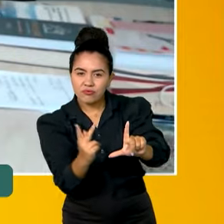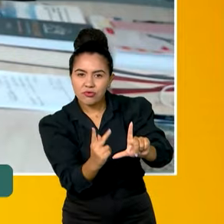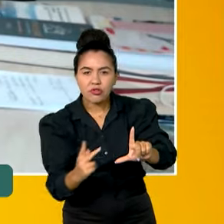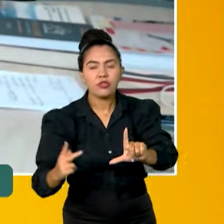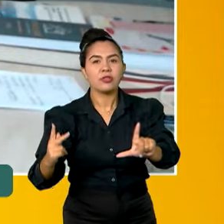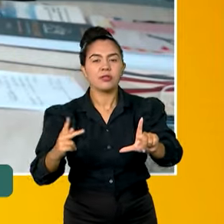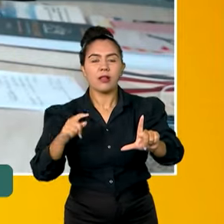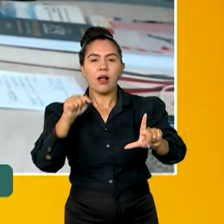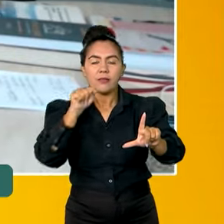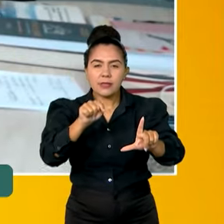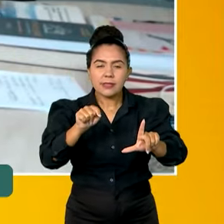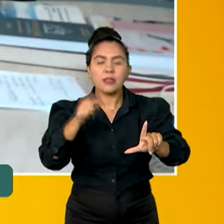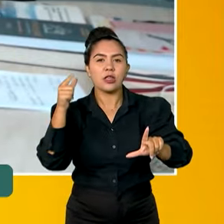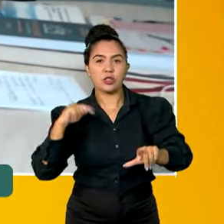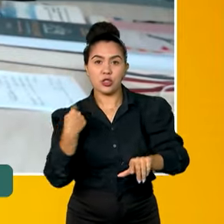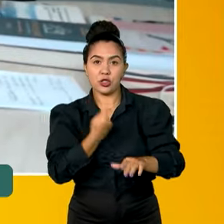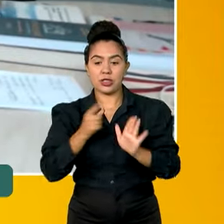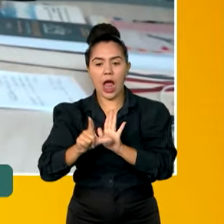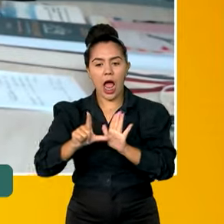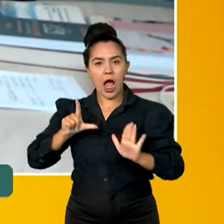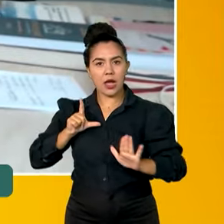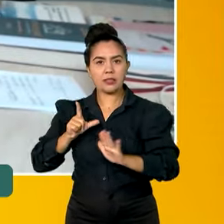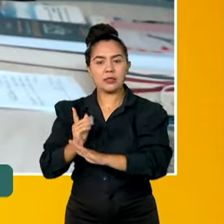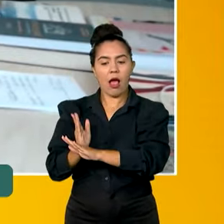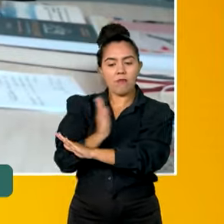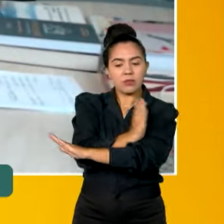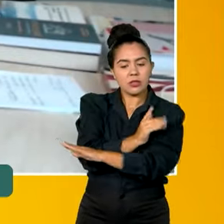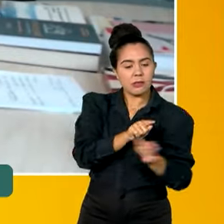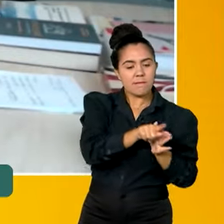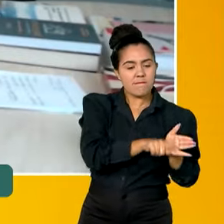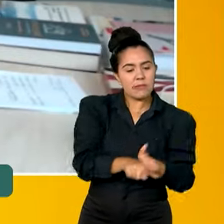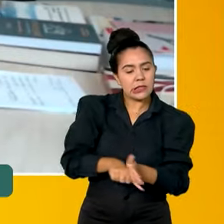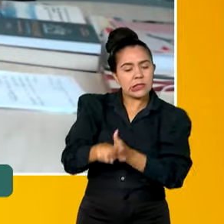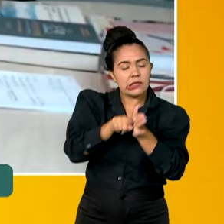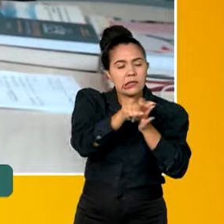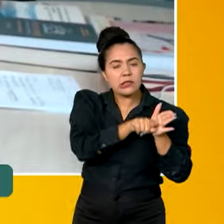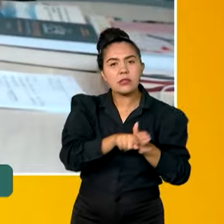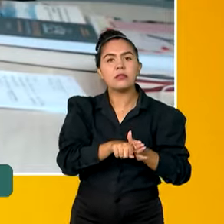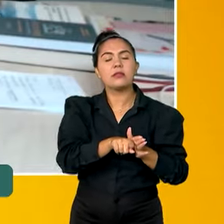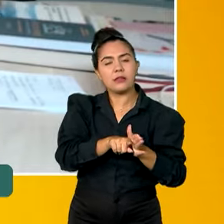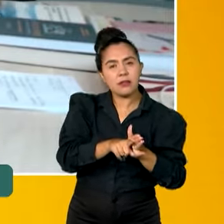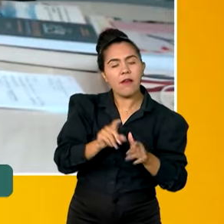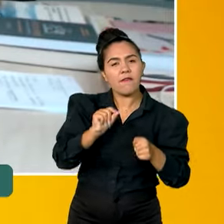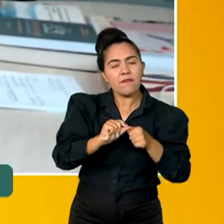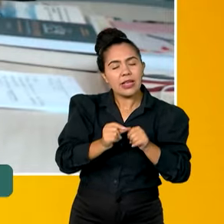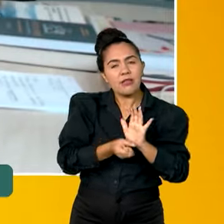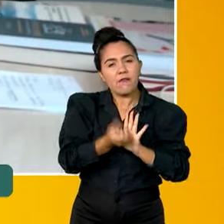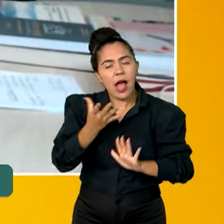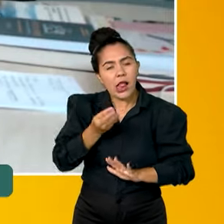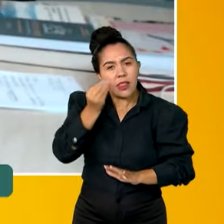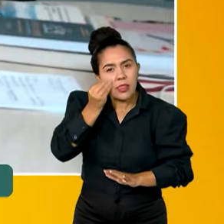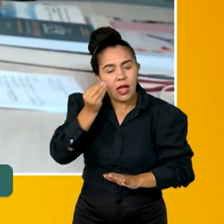uma série de pesquisas e testes que nós fizemos com usuários do portal, com o objetivo de facilitar